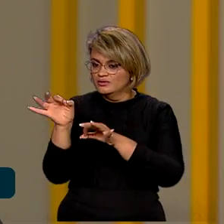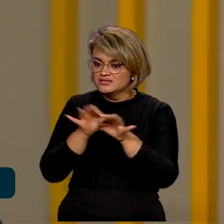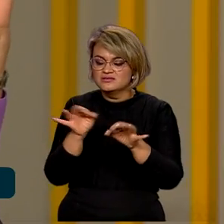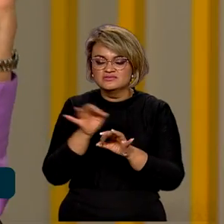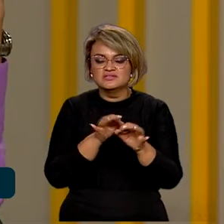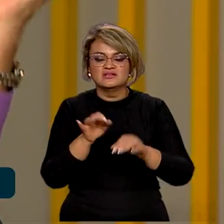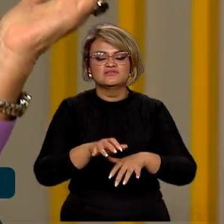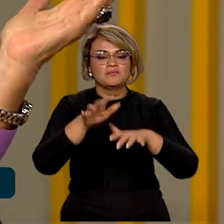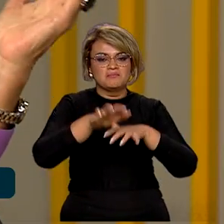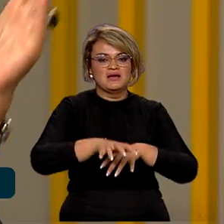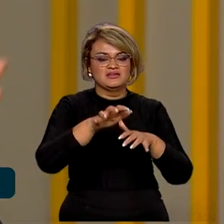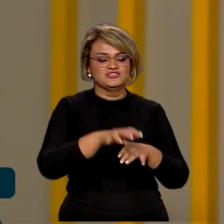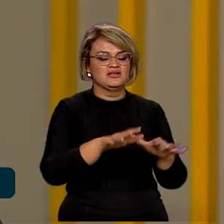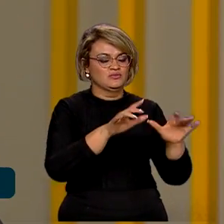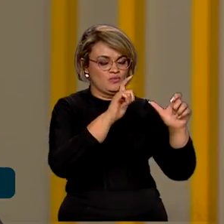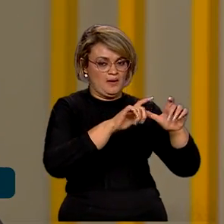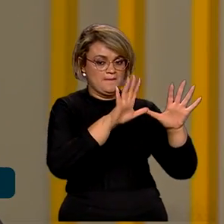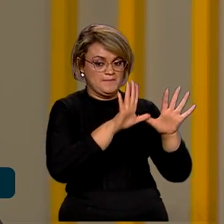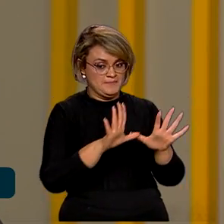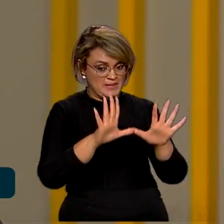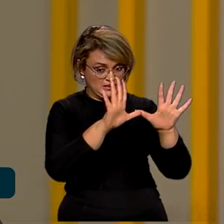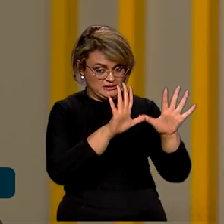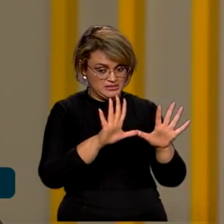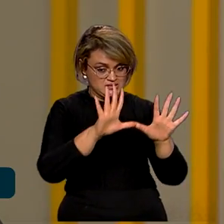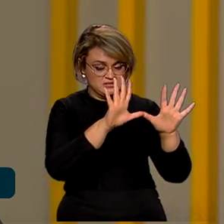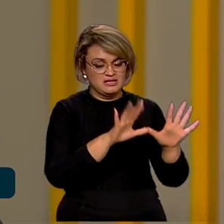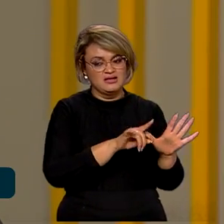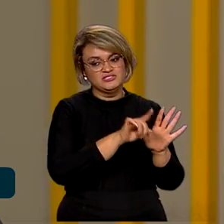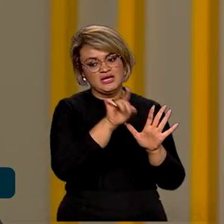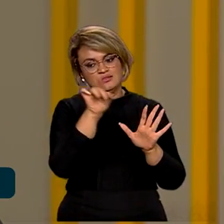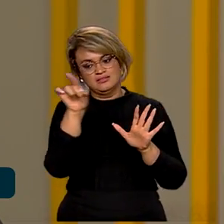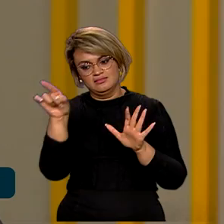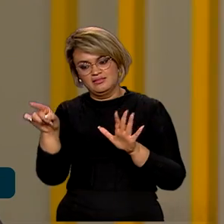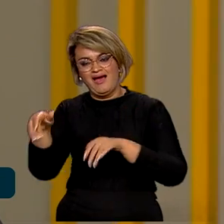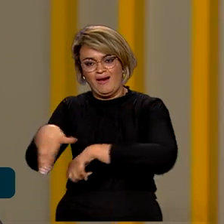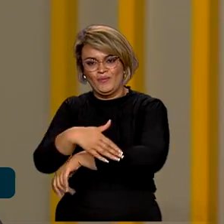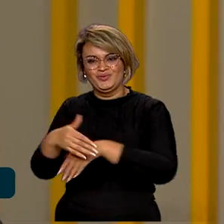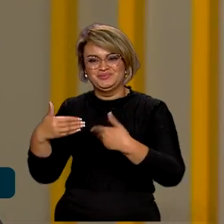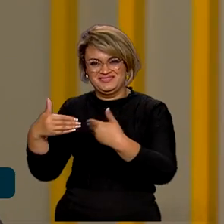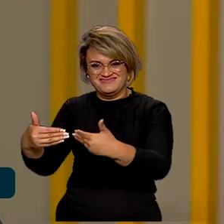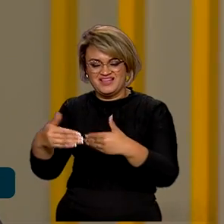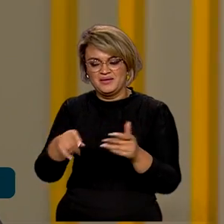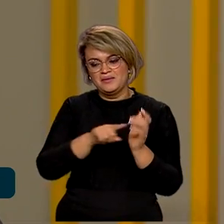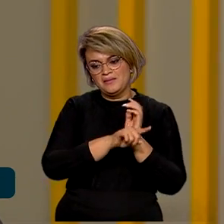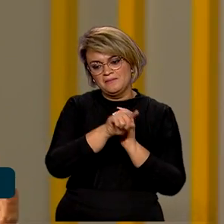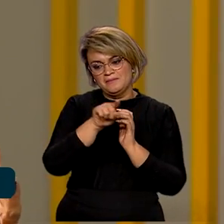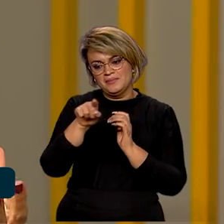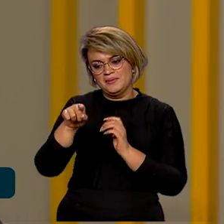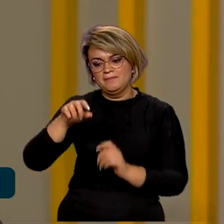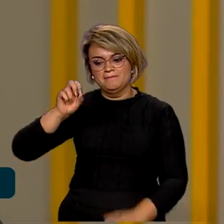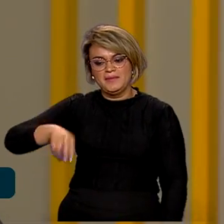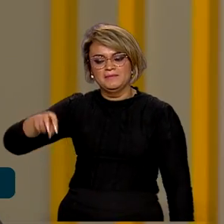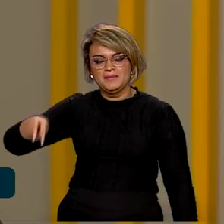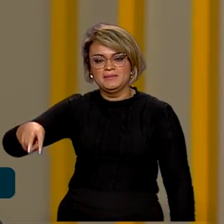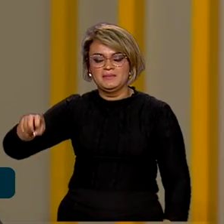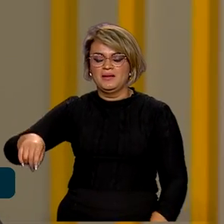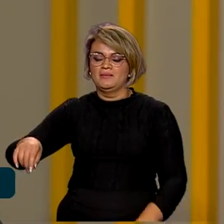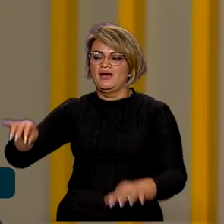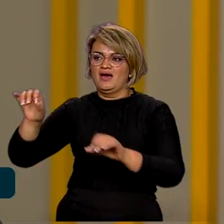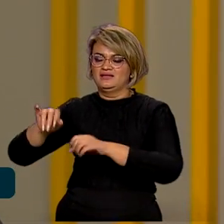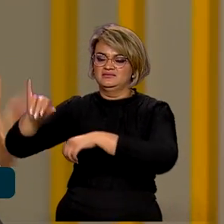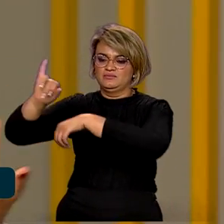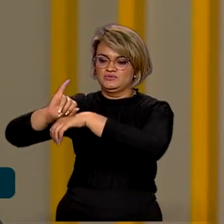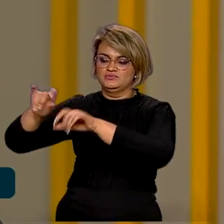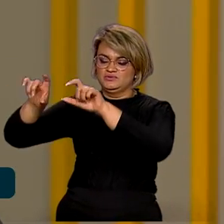elas vão marchar do Parque da Cidade e se deslocam até a Esplanada dos Ministérios. Nesse momento, momento, então, tem um palco instalado, né, na